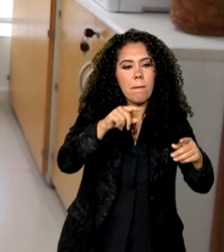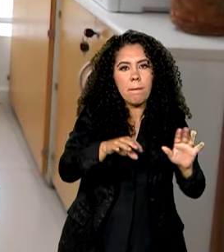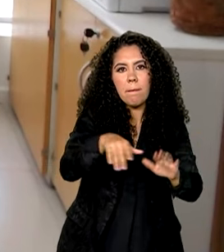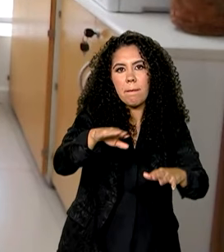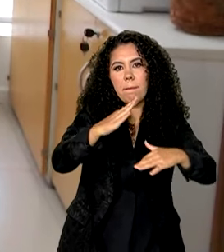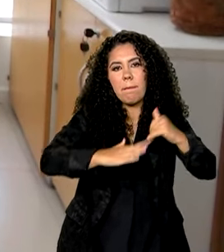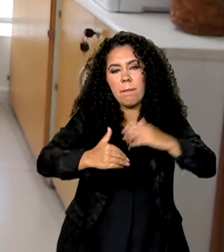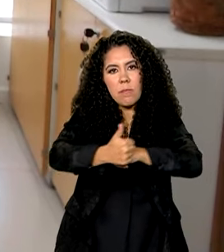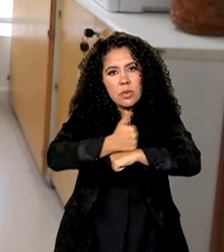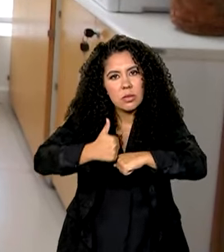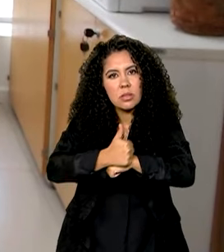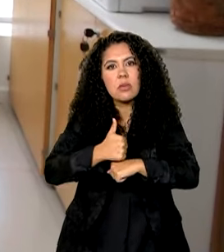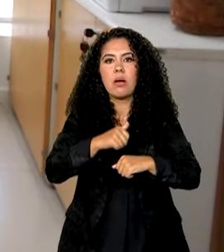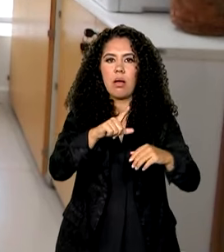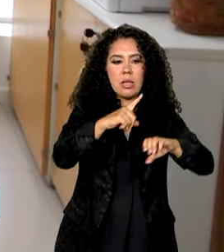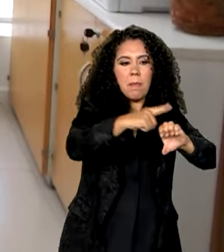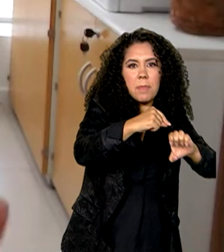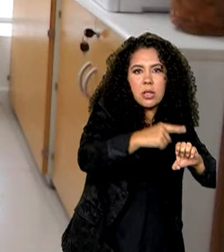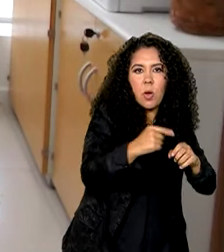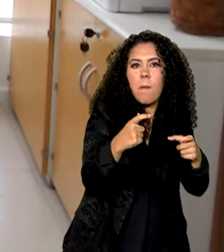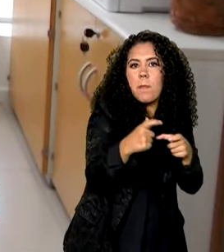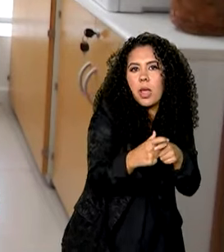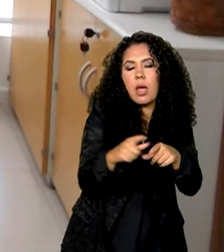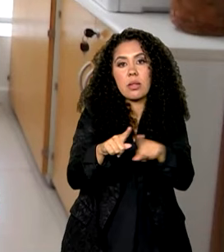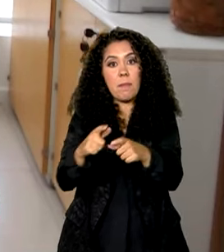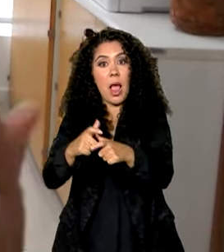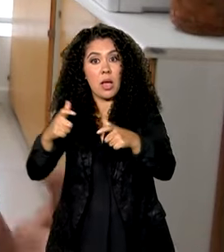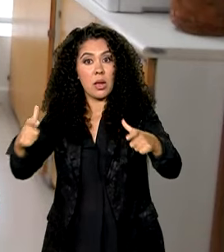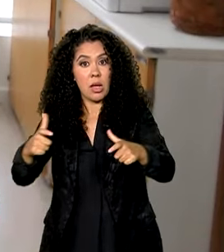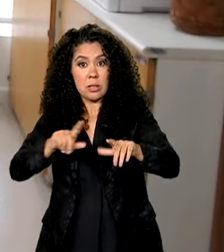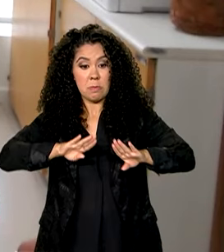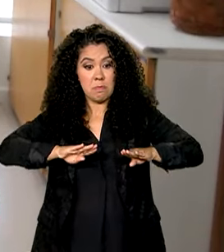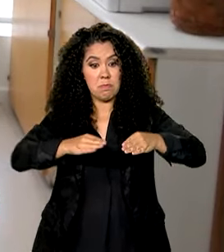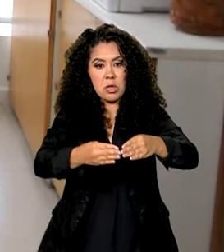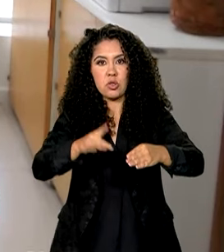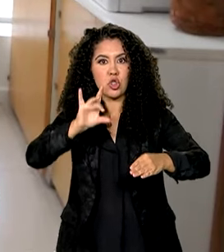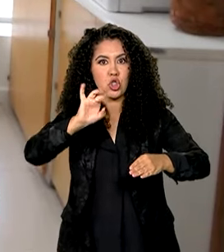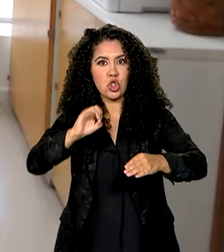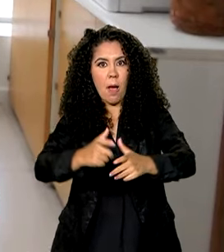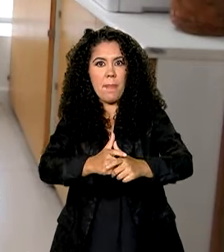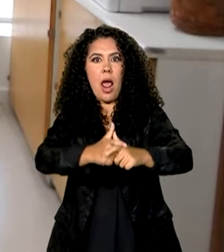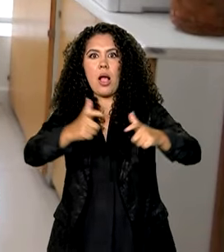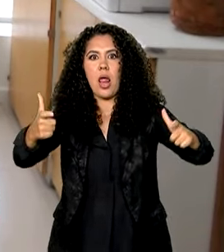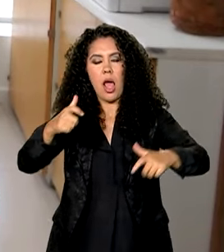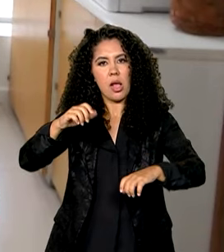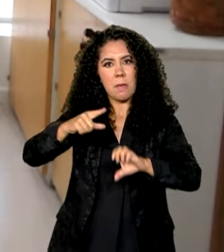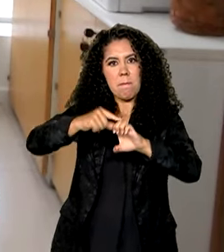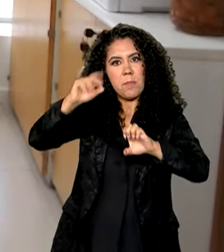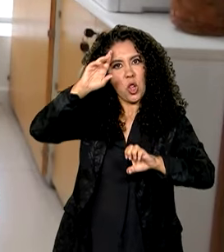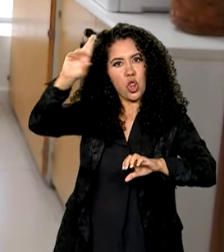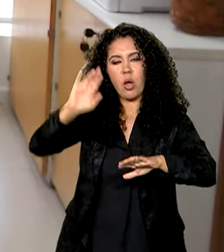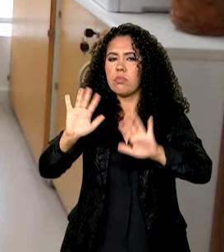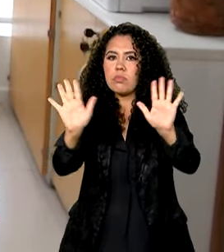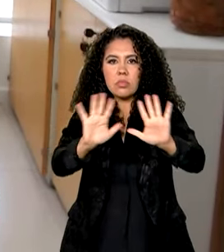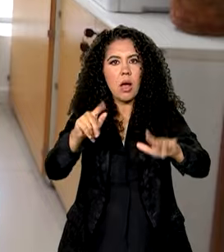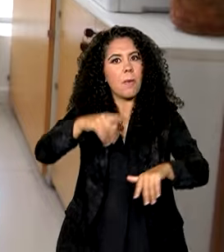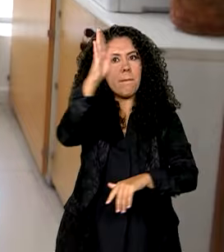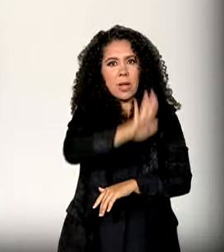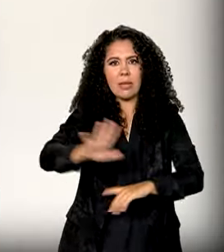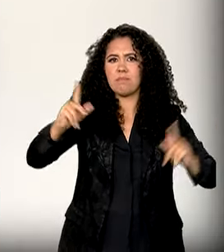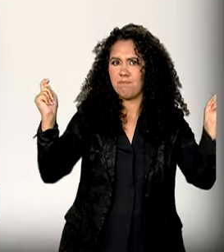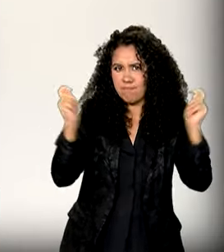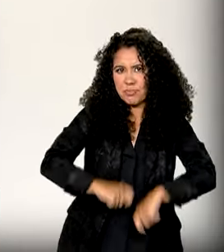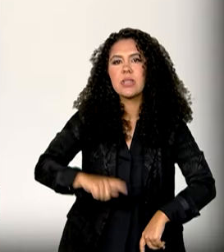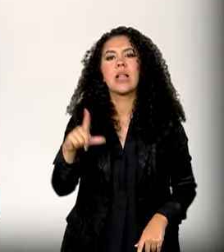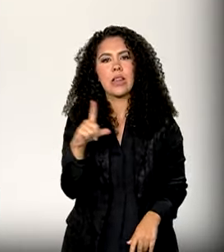produtores médios e pequenos não só um setor de grandes produtores né já que o potencial do Brasil é gigantesco nesse setor